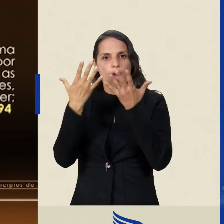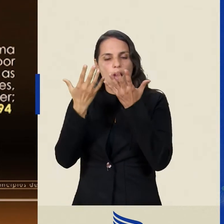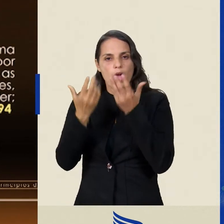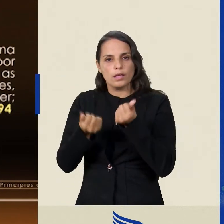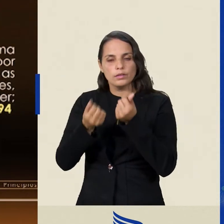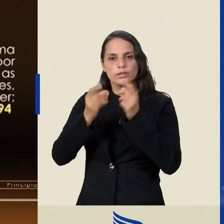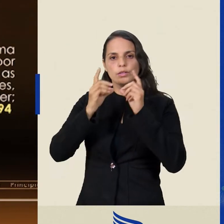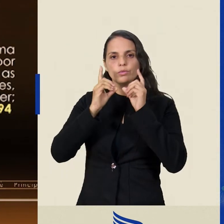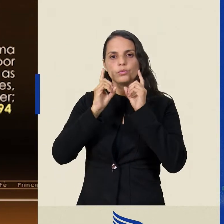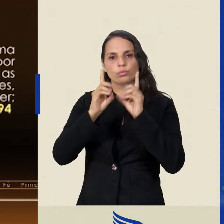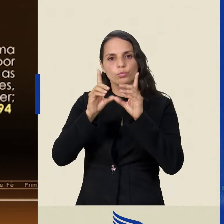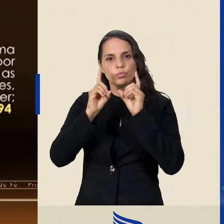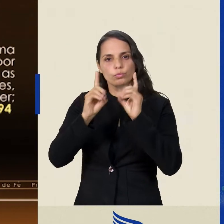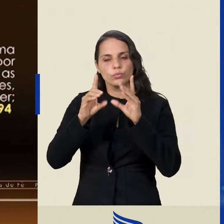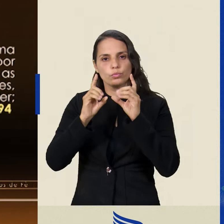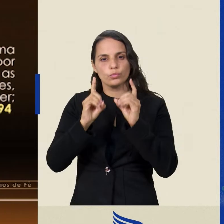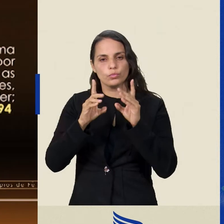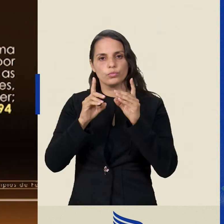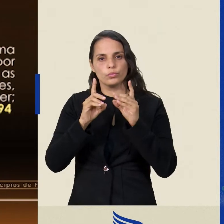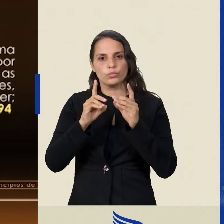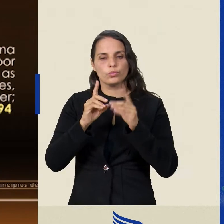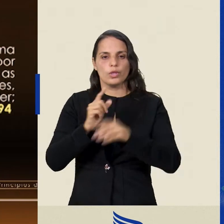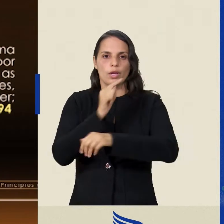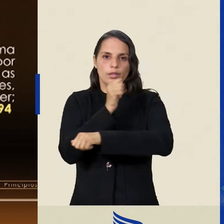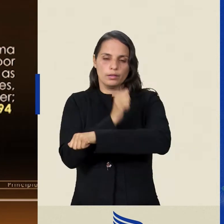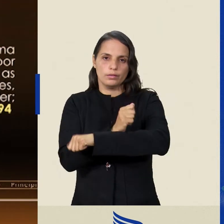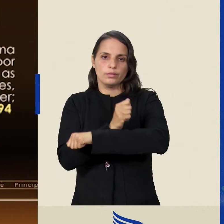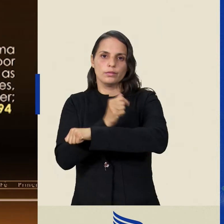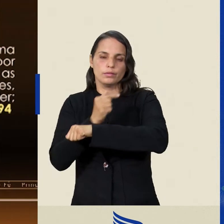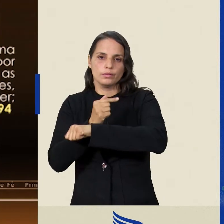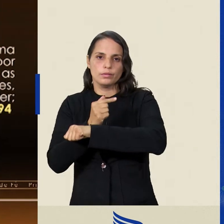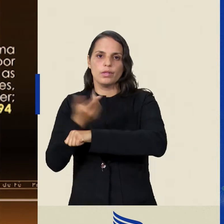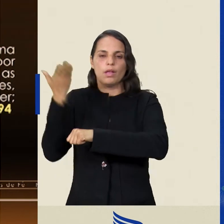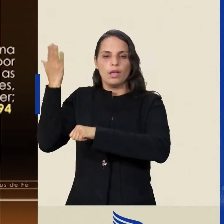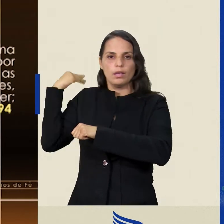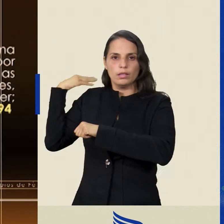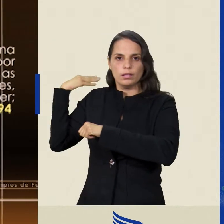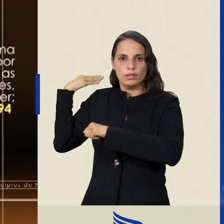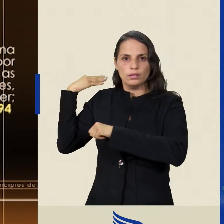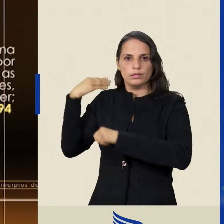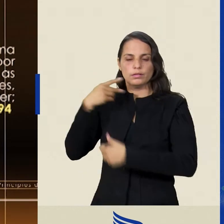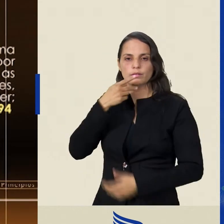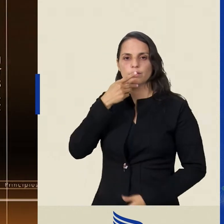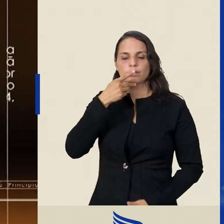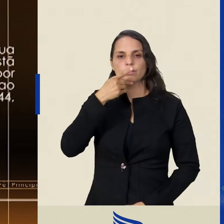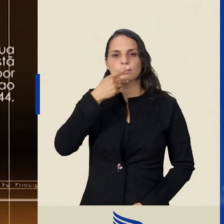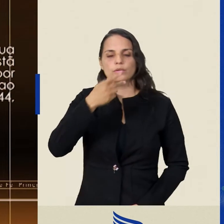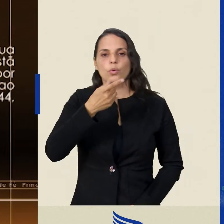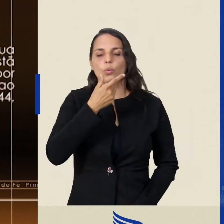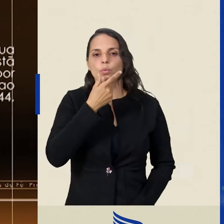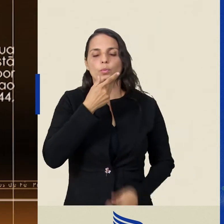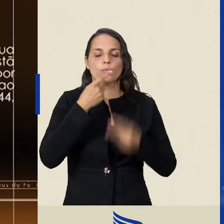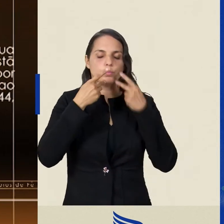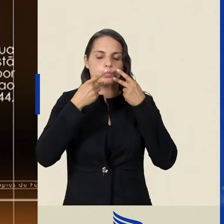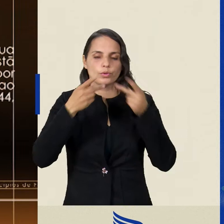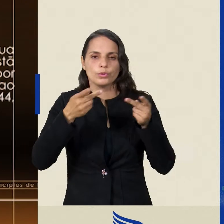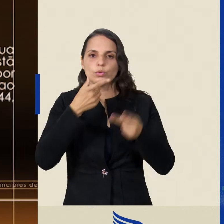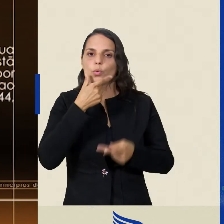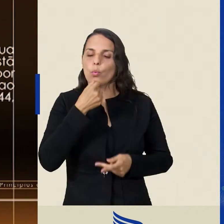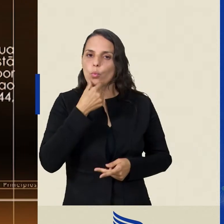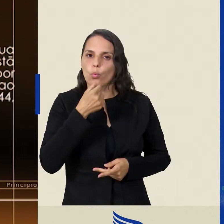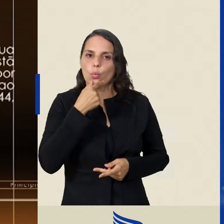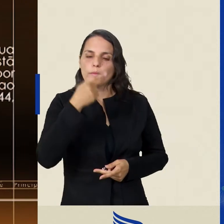dos adventistas alguns anos antes, por meio das pregações de Guilherme Miller.